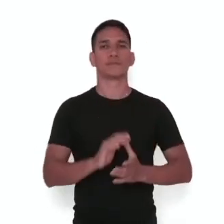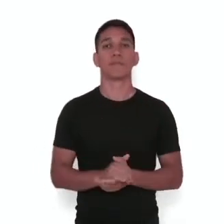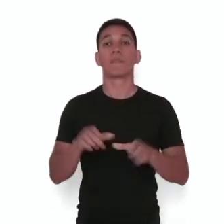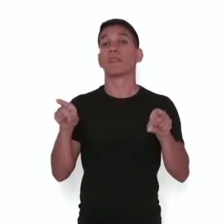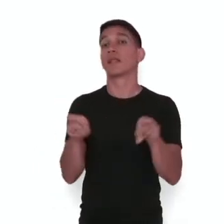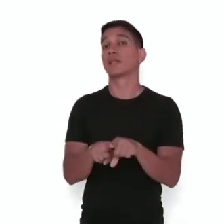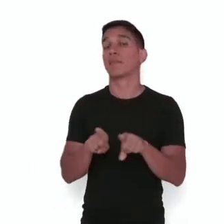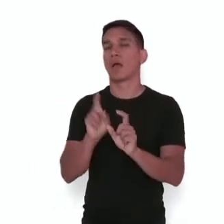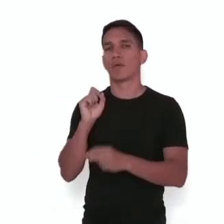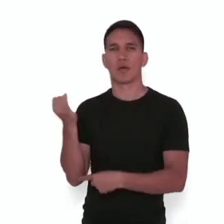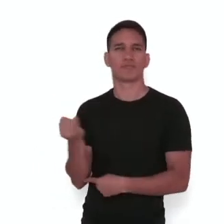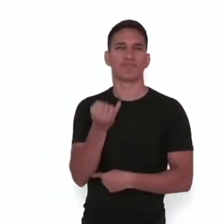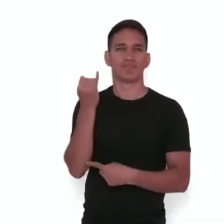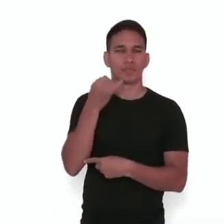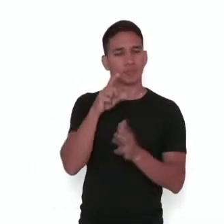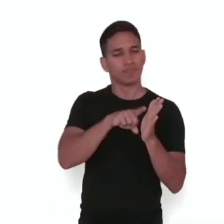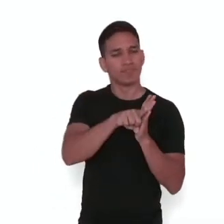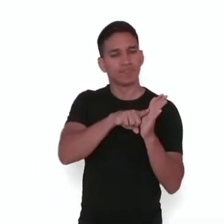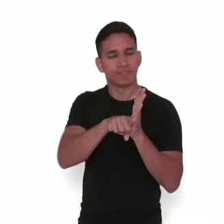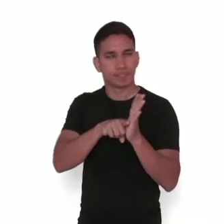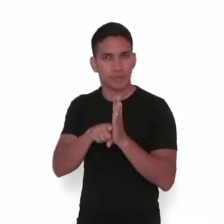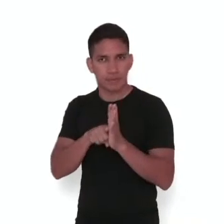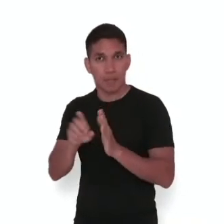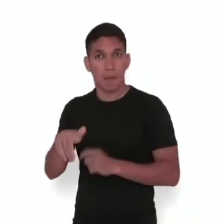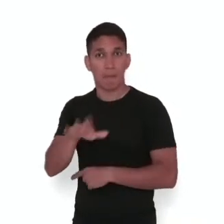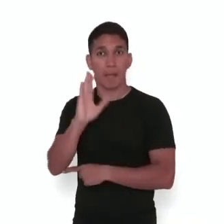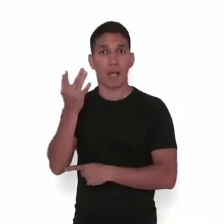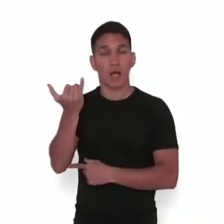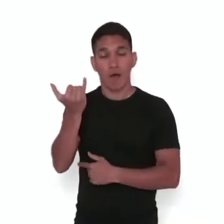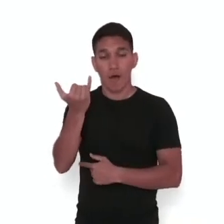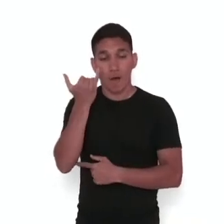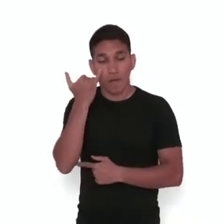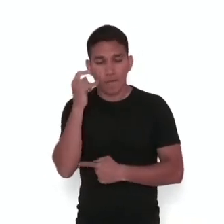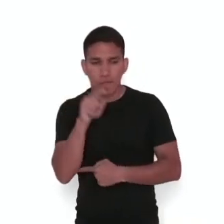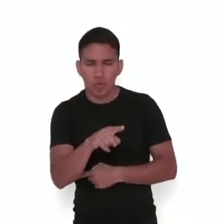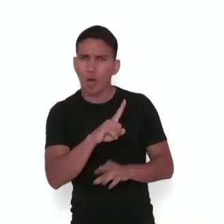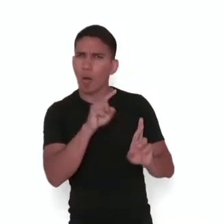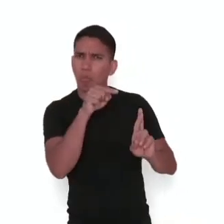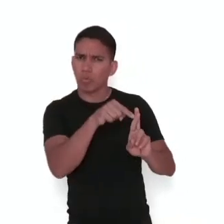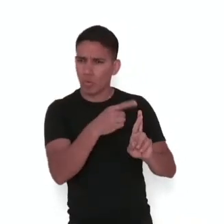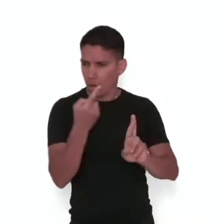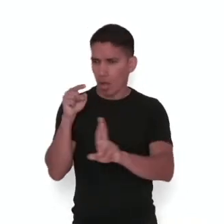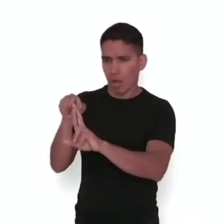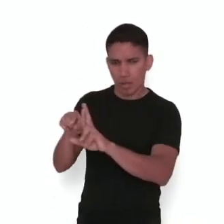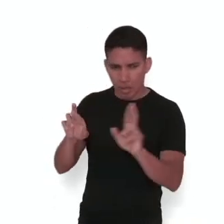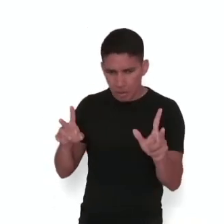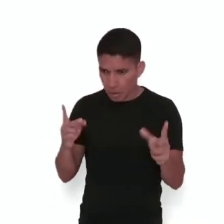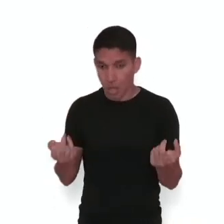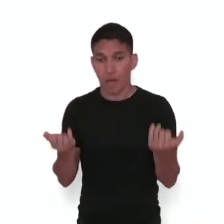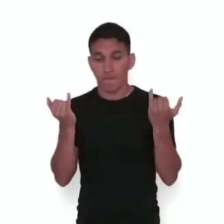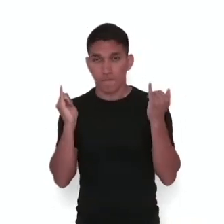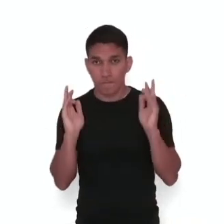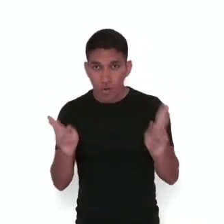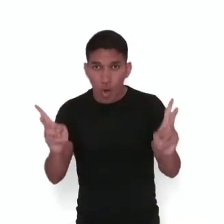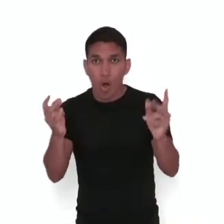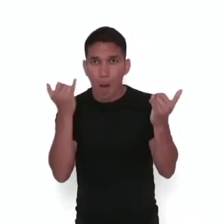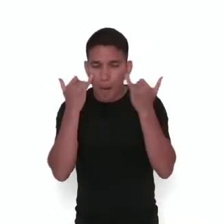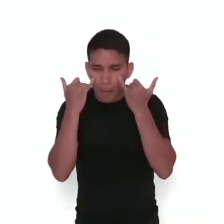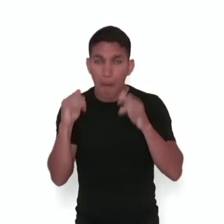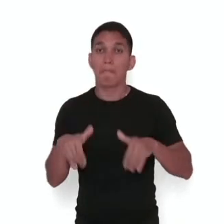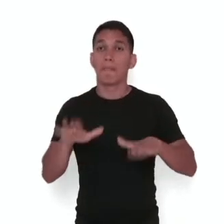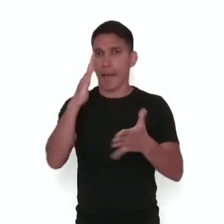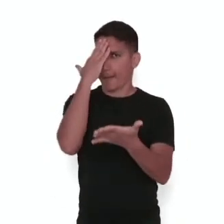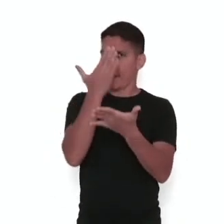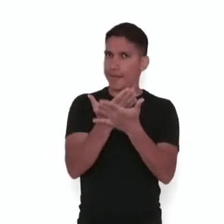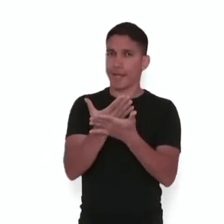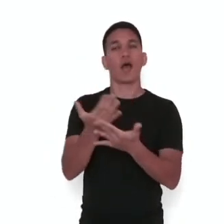é importante pesquisar se mais de uma fonte publicou a notícia. Isso denota maior credibilidade